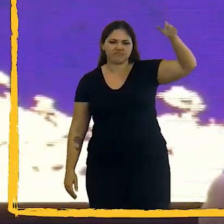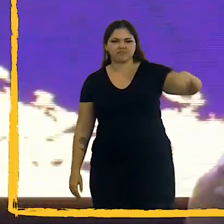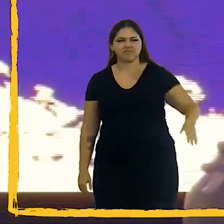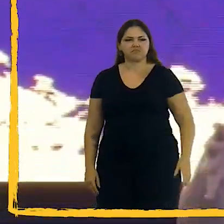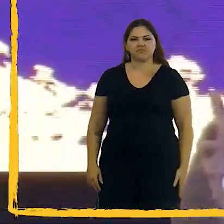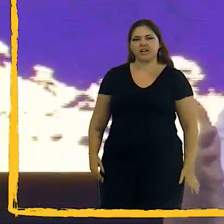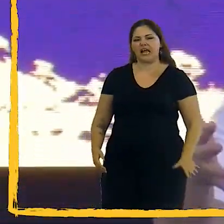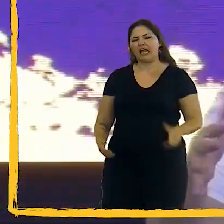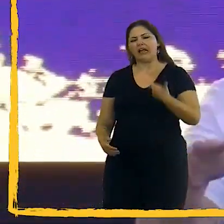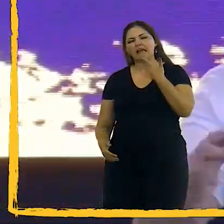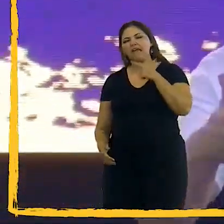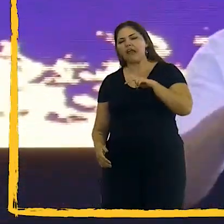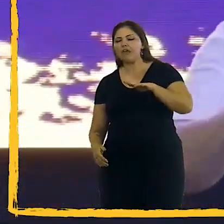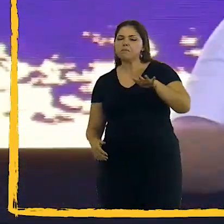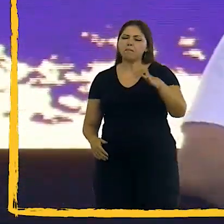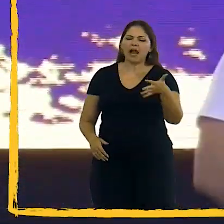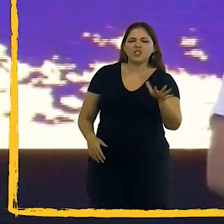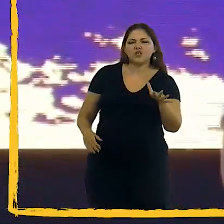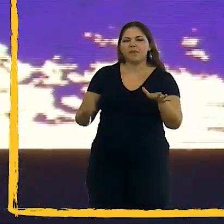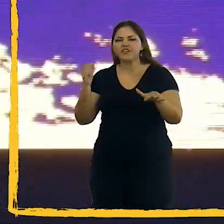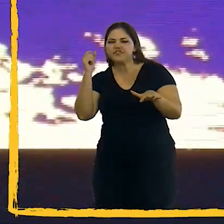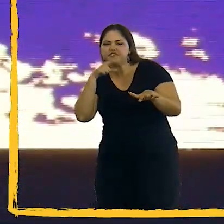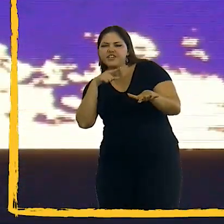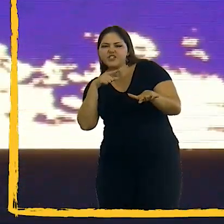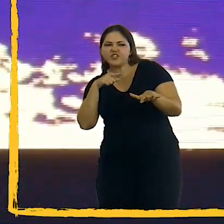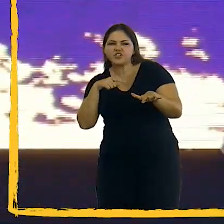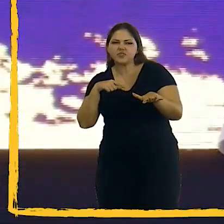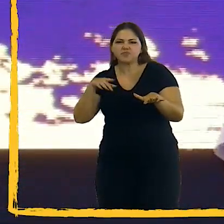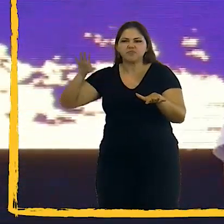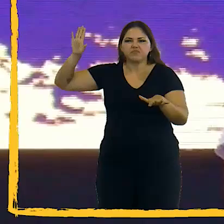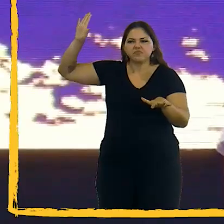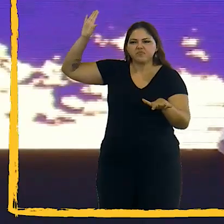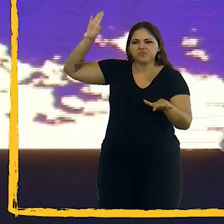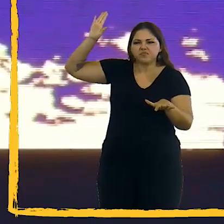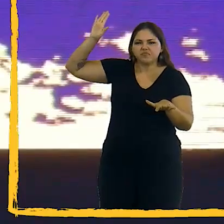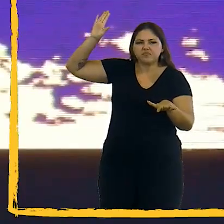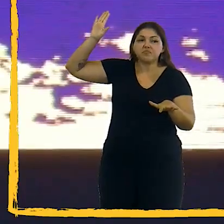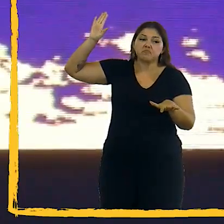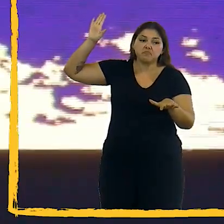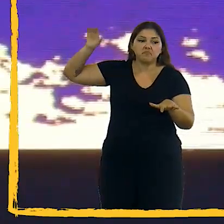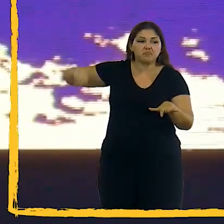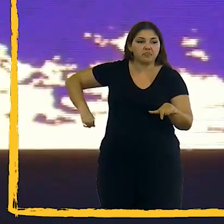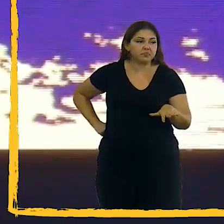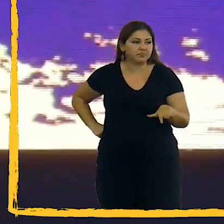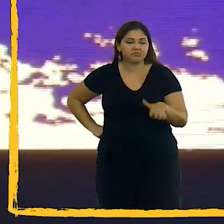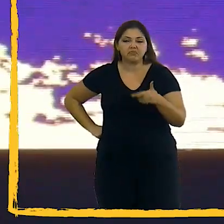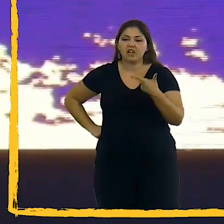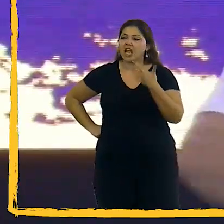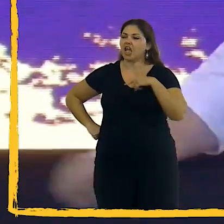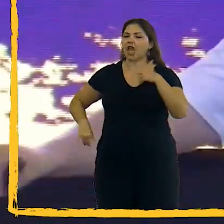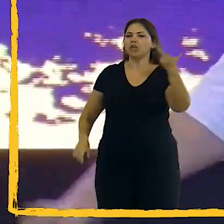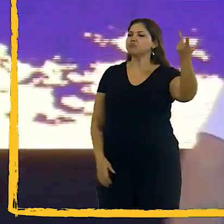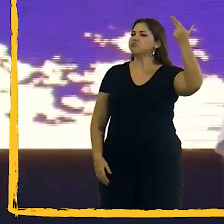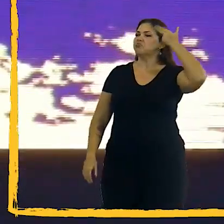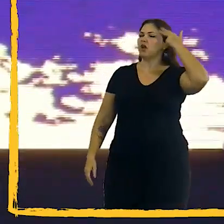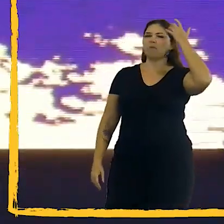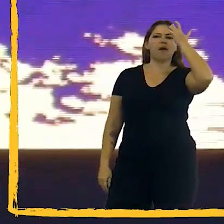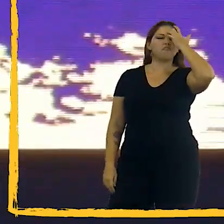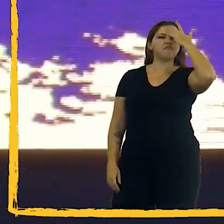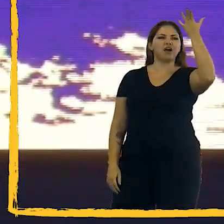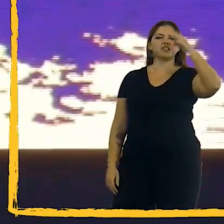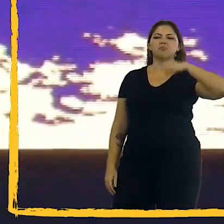tem assim mais ou meno levanta o braço aí show quem não tem dificuldades